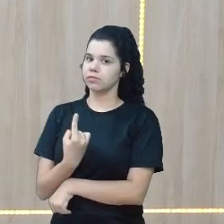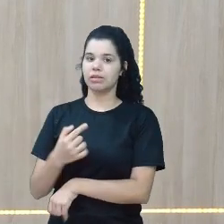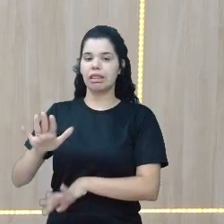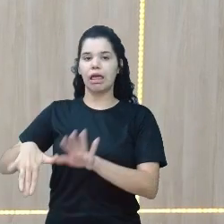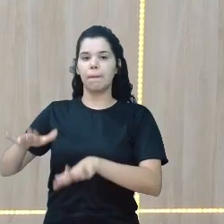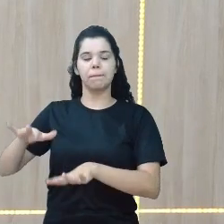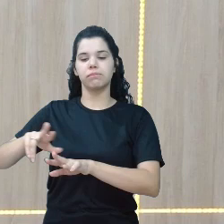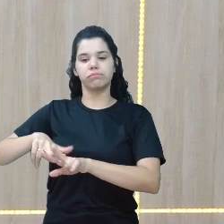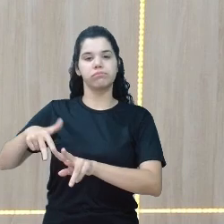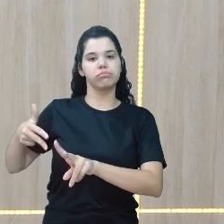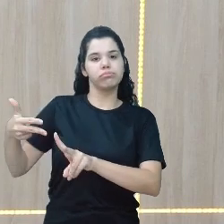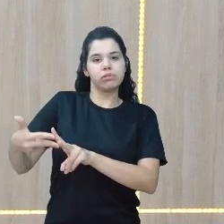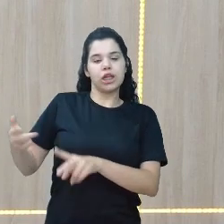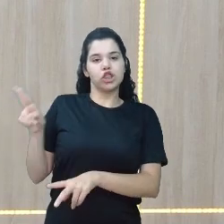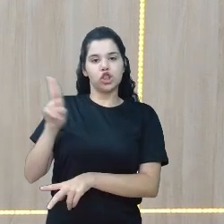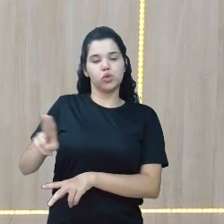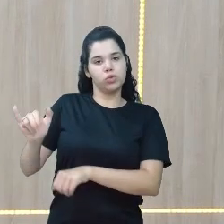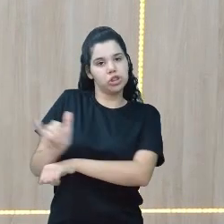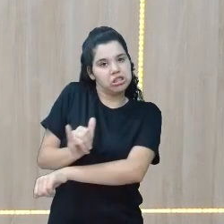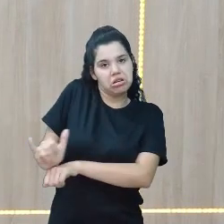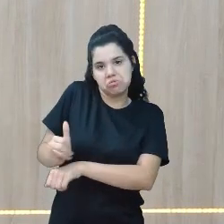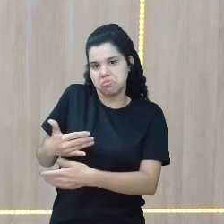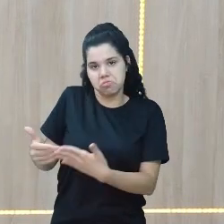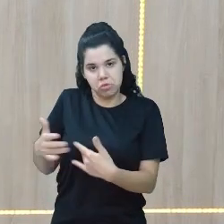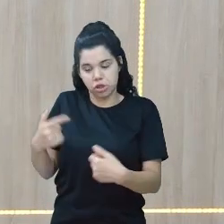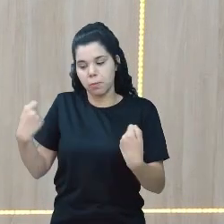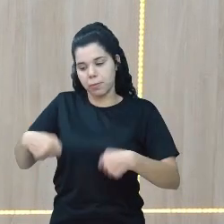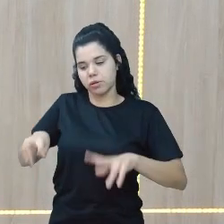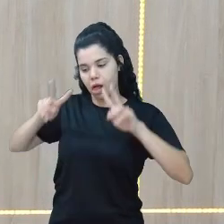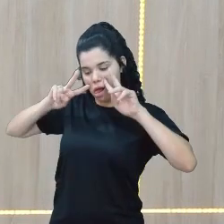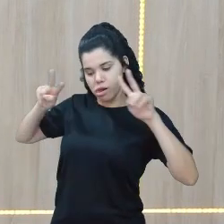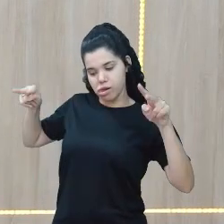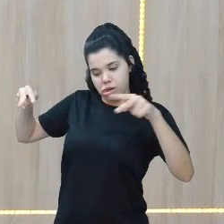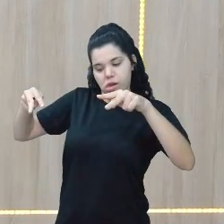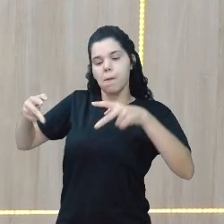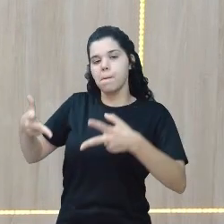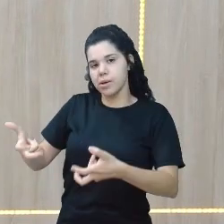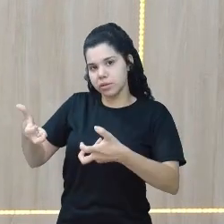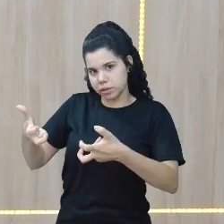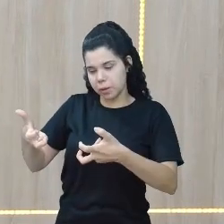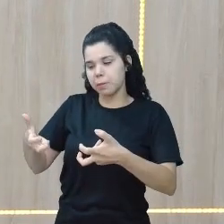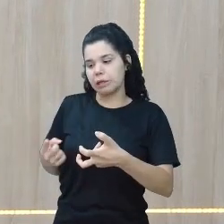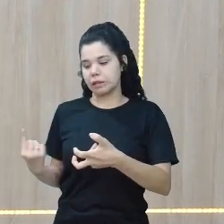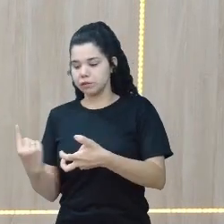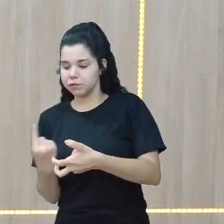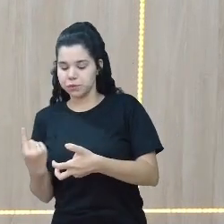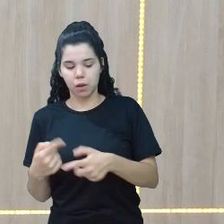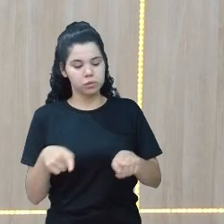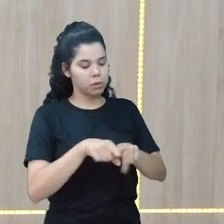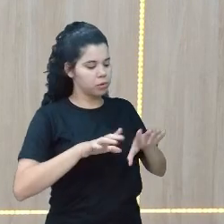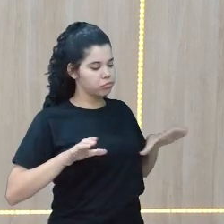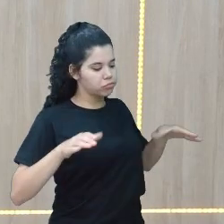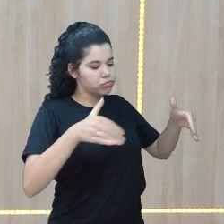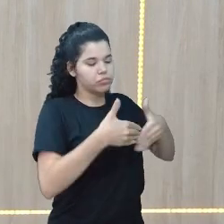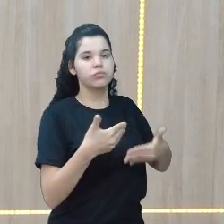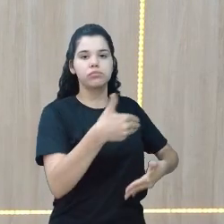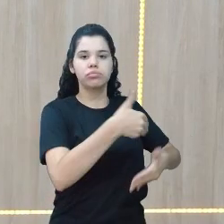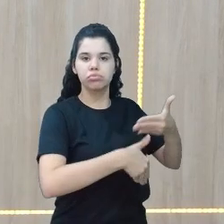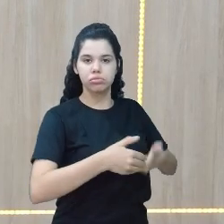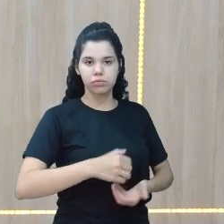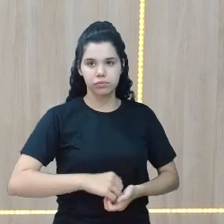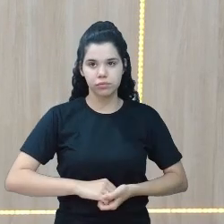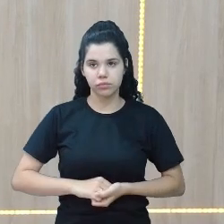recurso e da estratégia que a gente esteja utilizando. A gente precisa ter esse olhar para a interação e olhar para o momento individualizado.